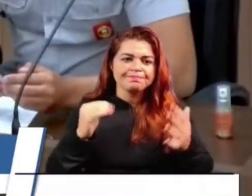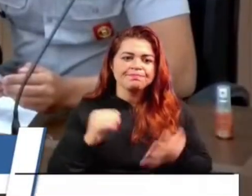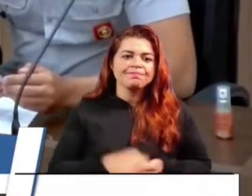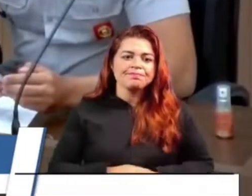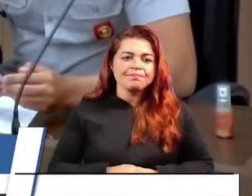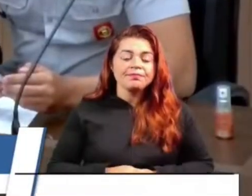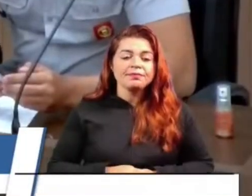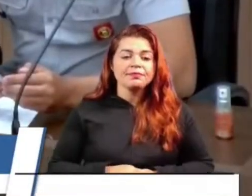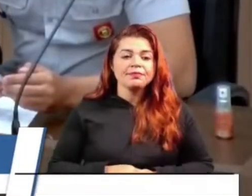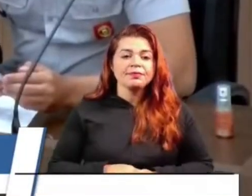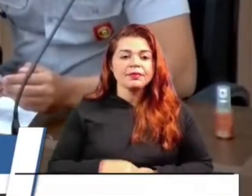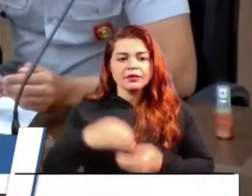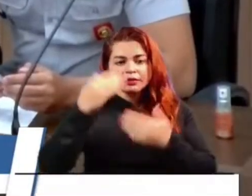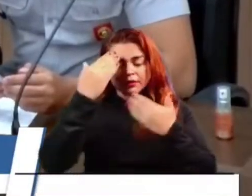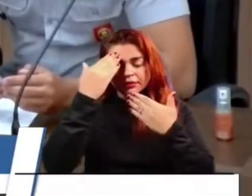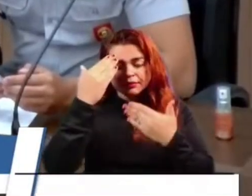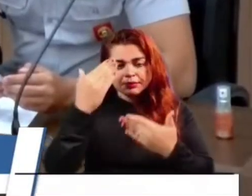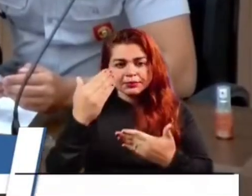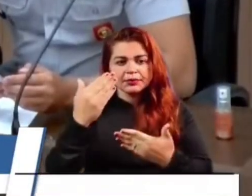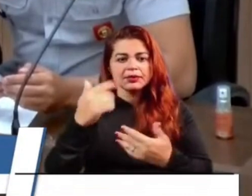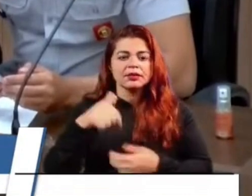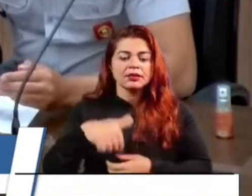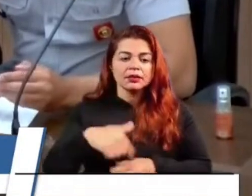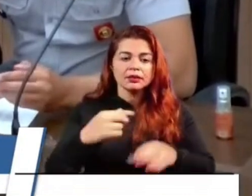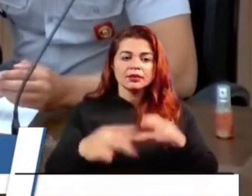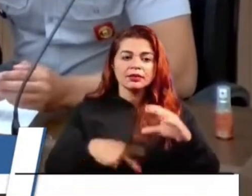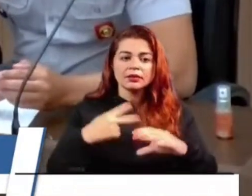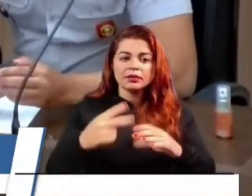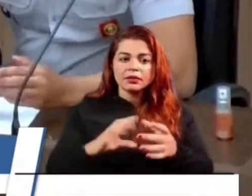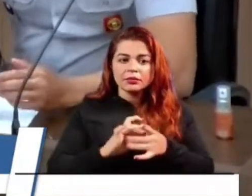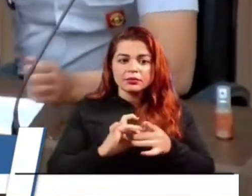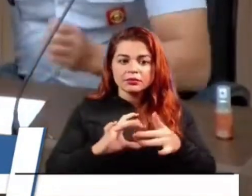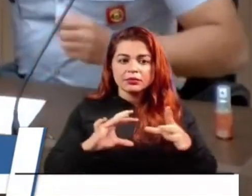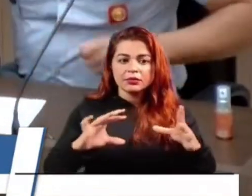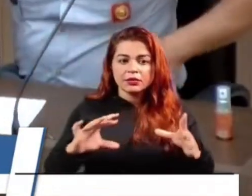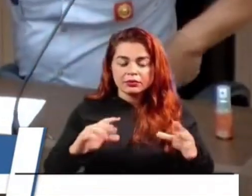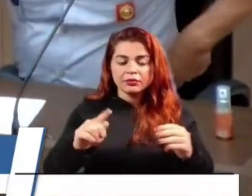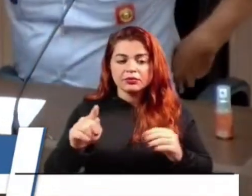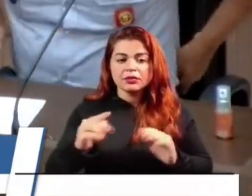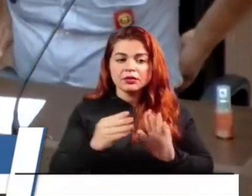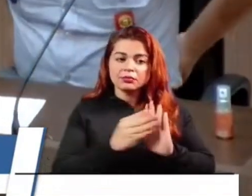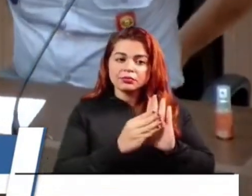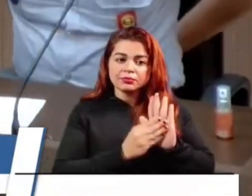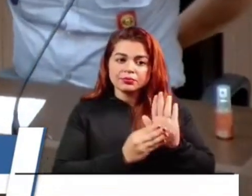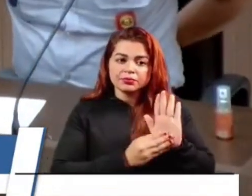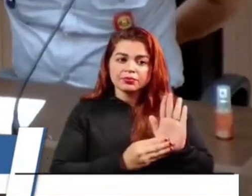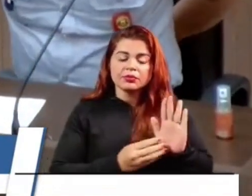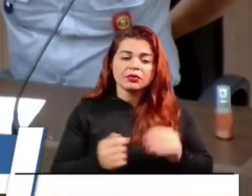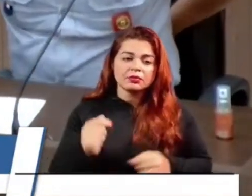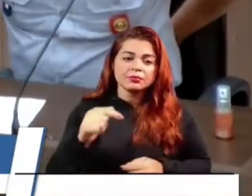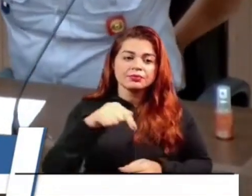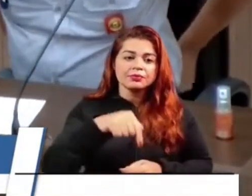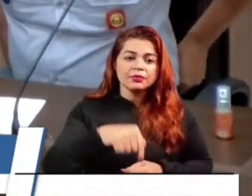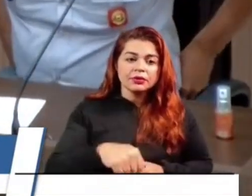se vocês precisarem, as suas pautas, quiser trazer para serem discutidas,